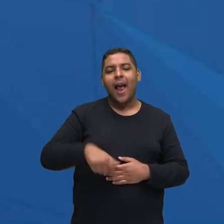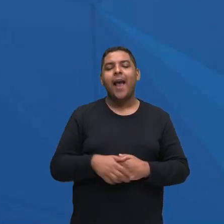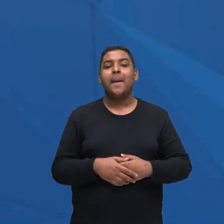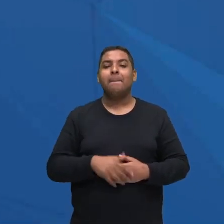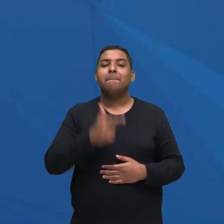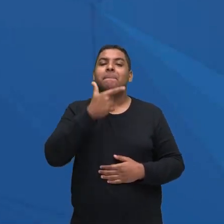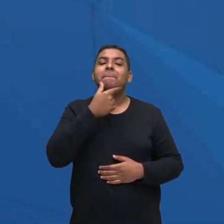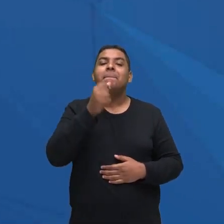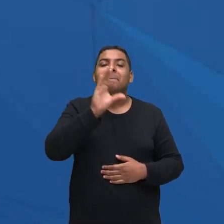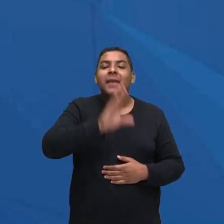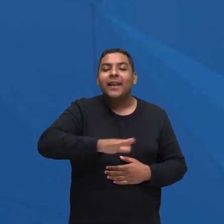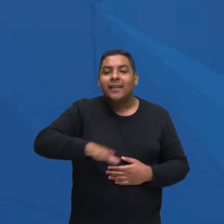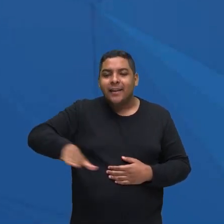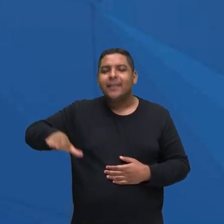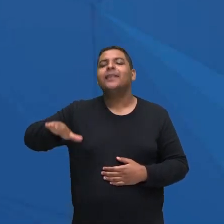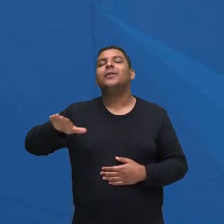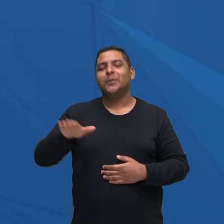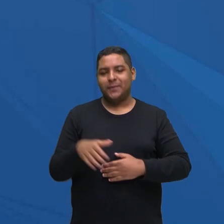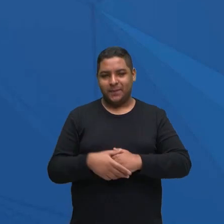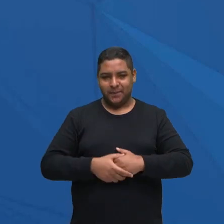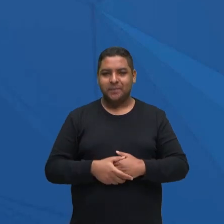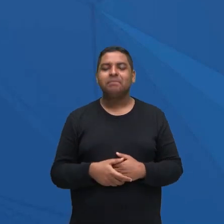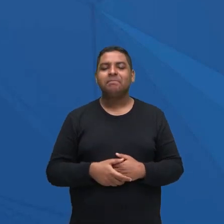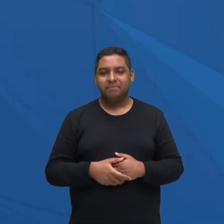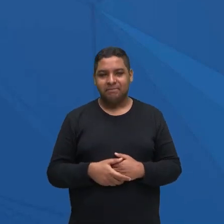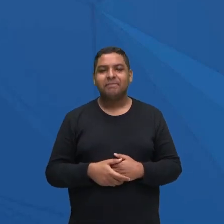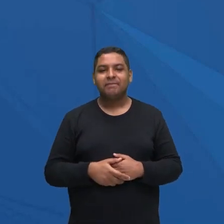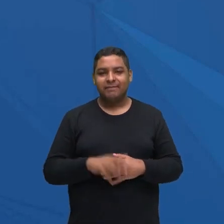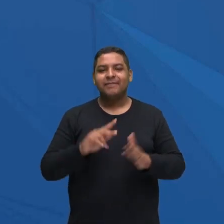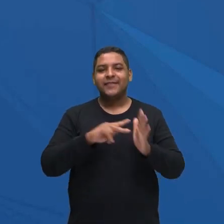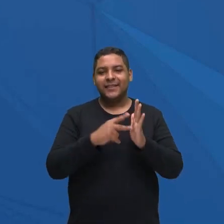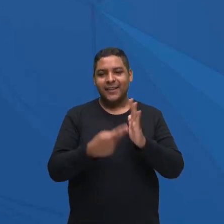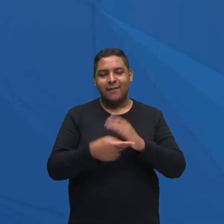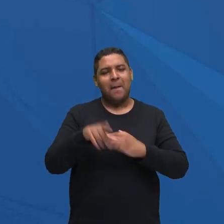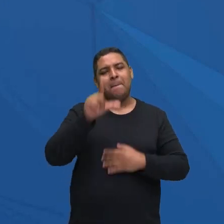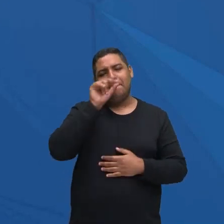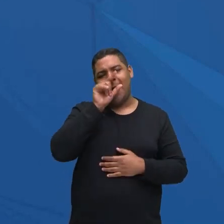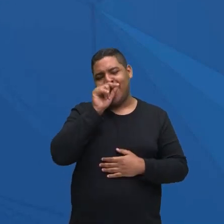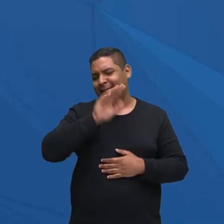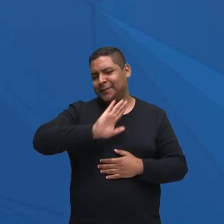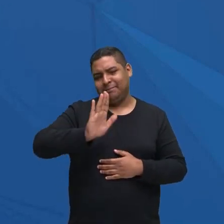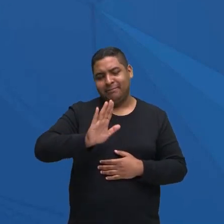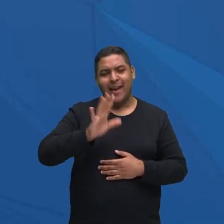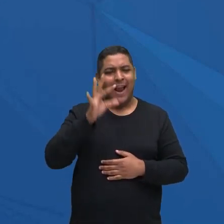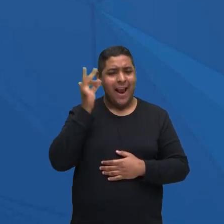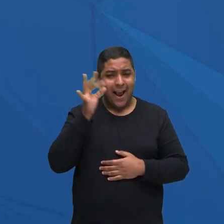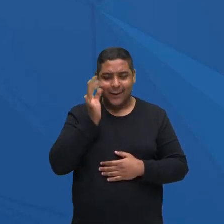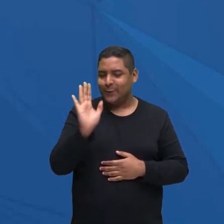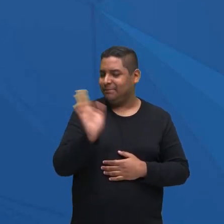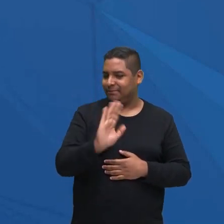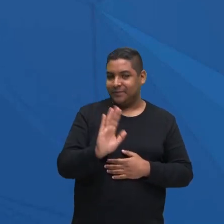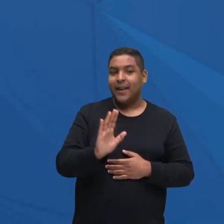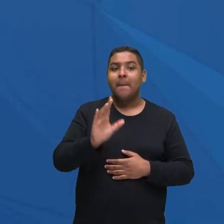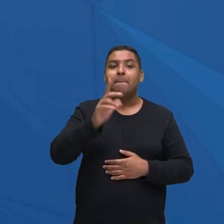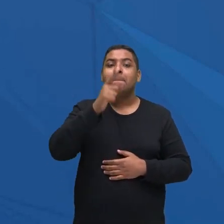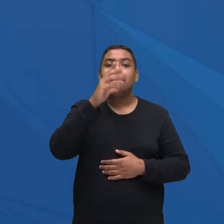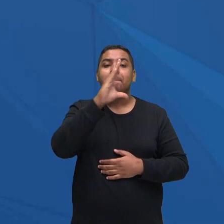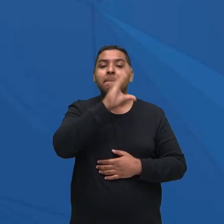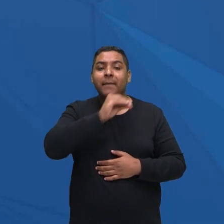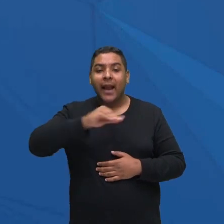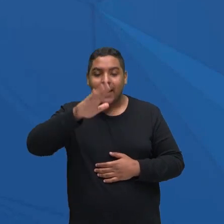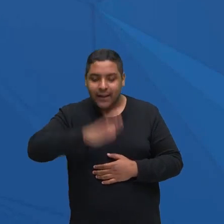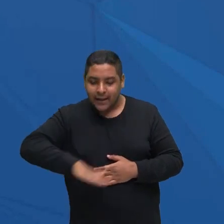nossa resposta, menino, tá bom, gente? Não é pássaro e também não é gato, né? É um menino.